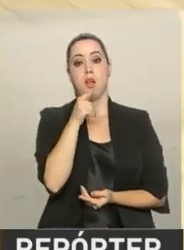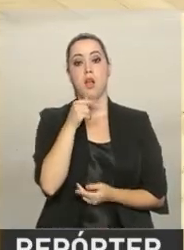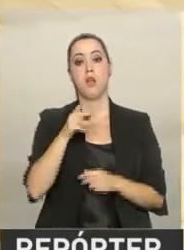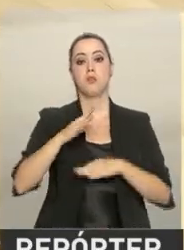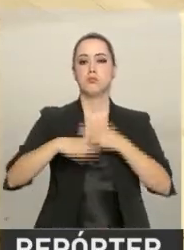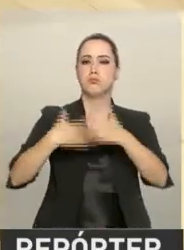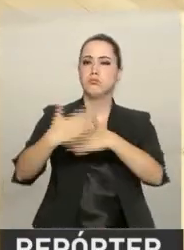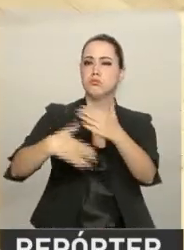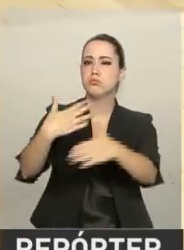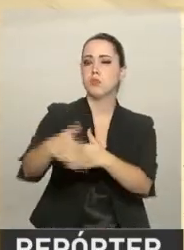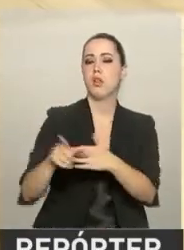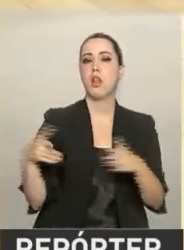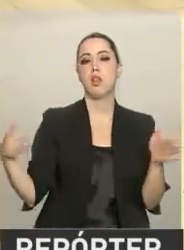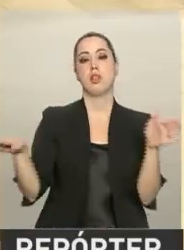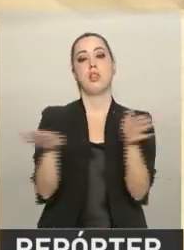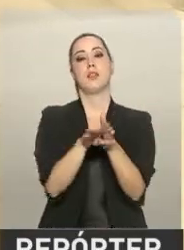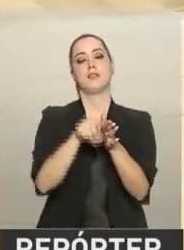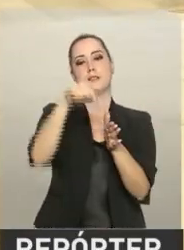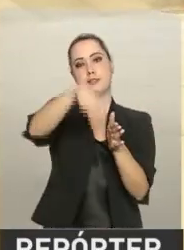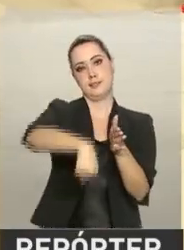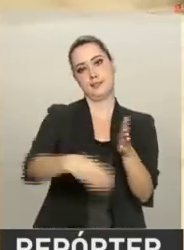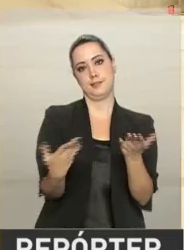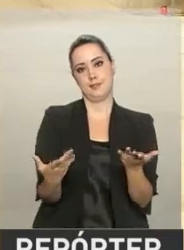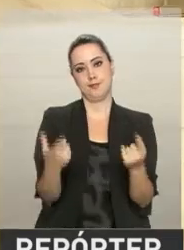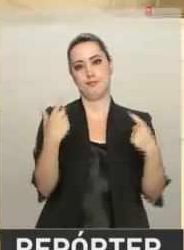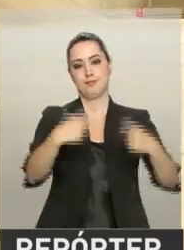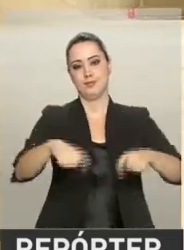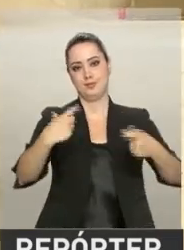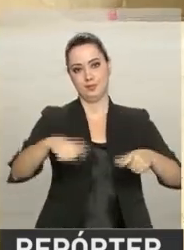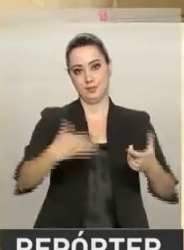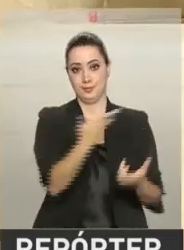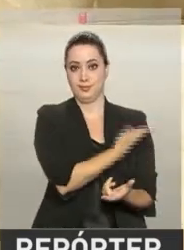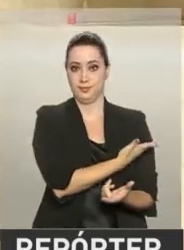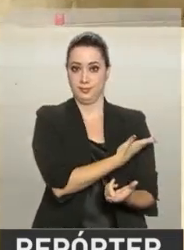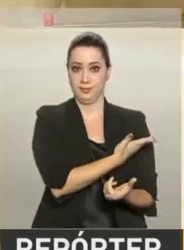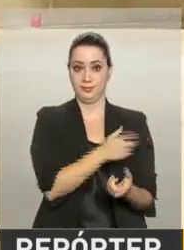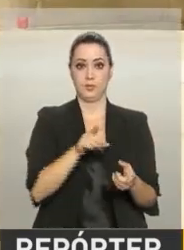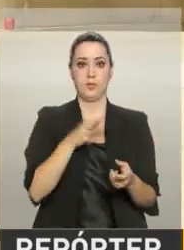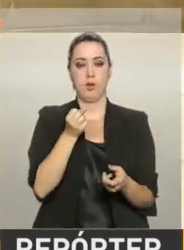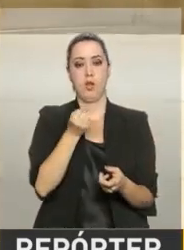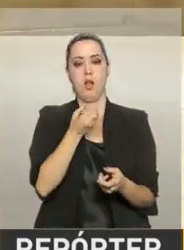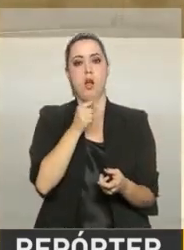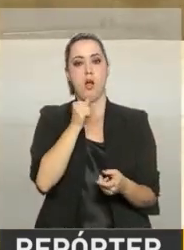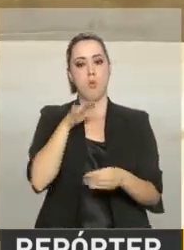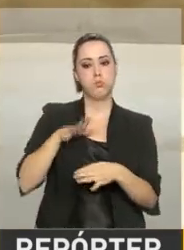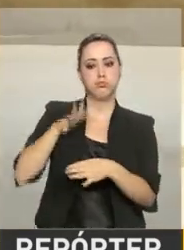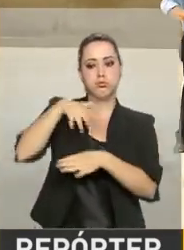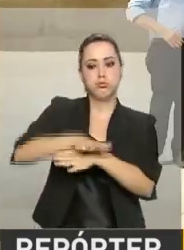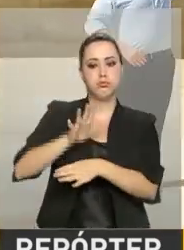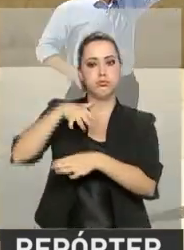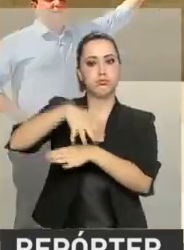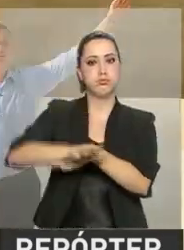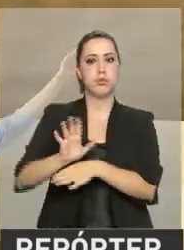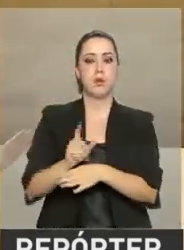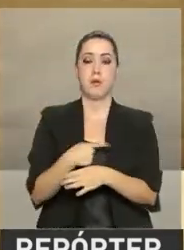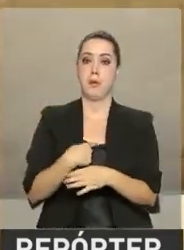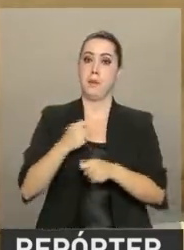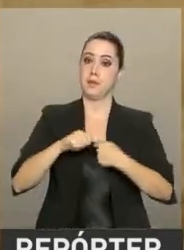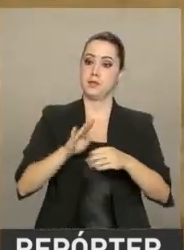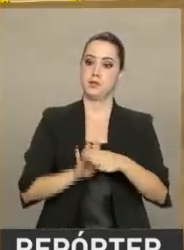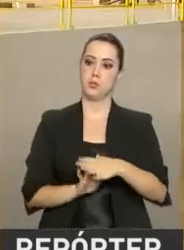percorrer o canal até chegar aqui nessa estação de onde vai ser bombeada 63 metros pra